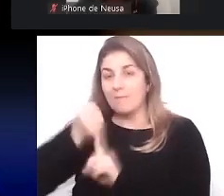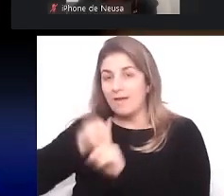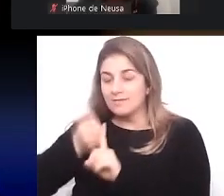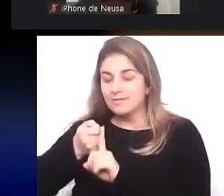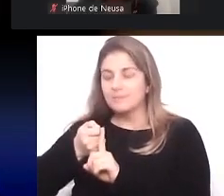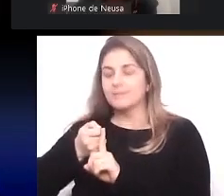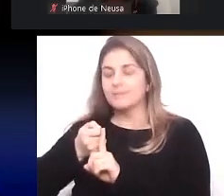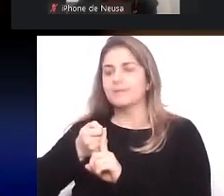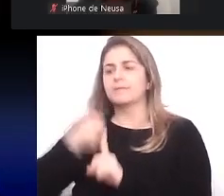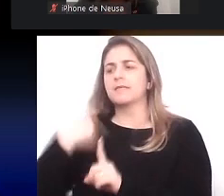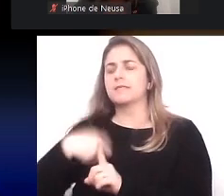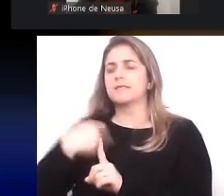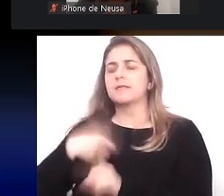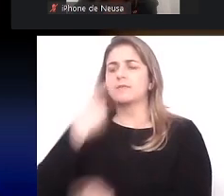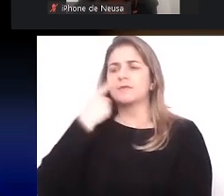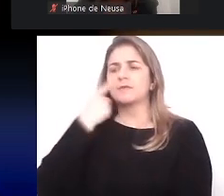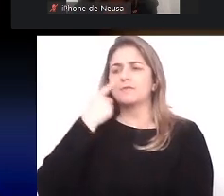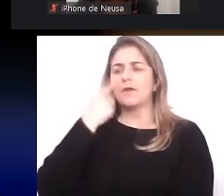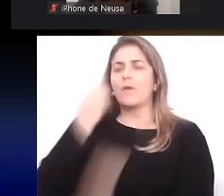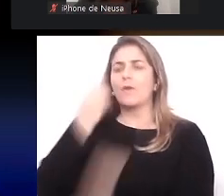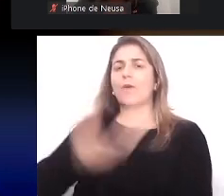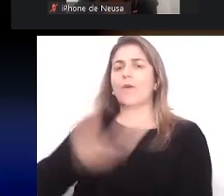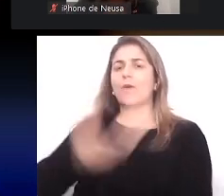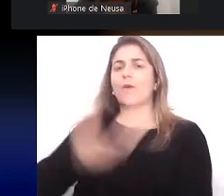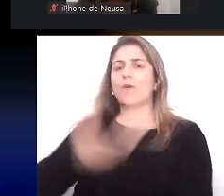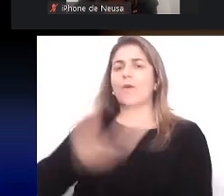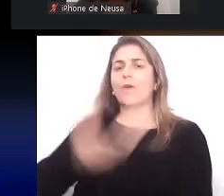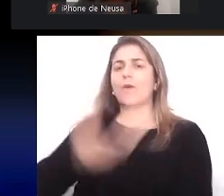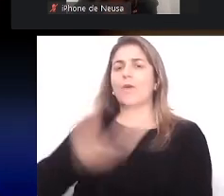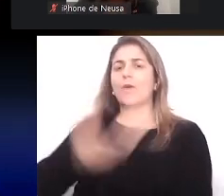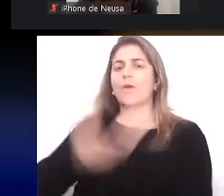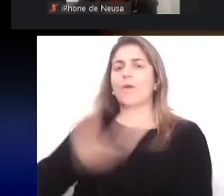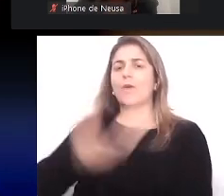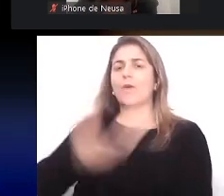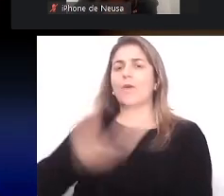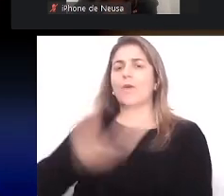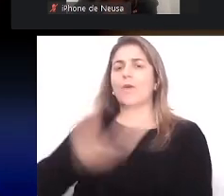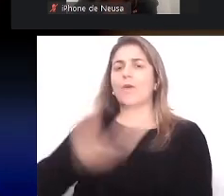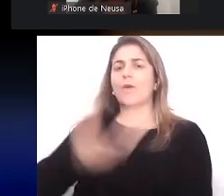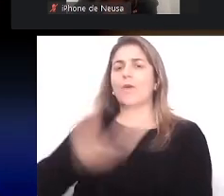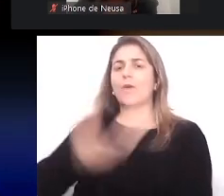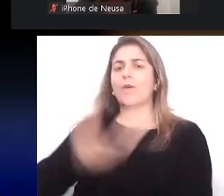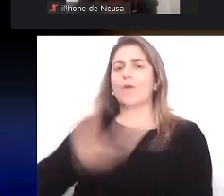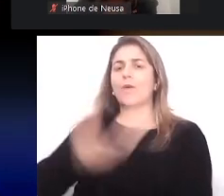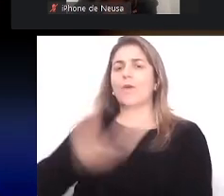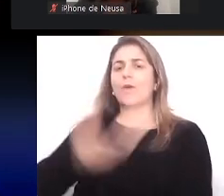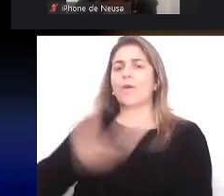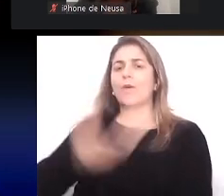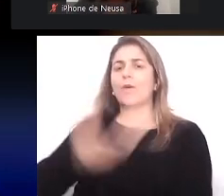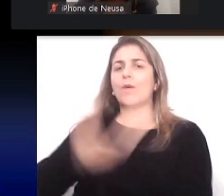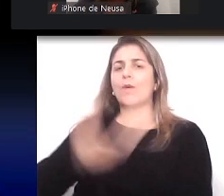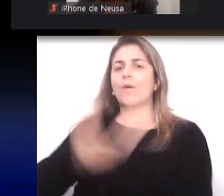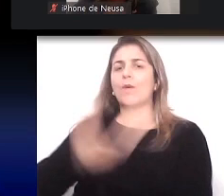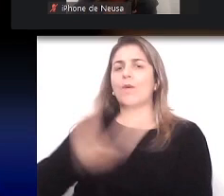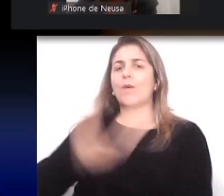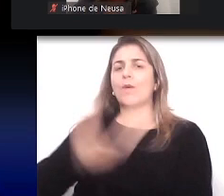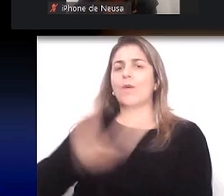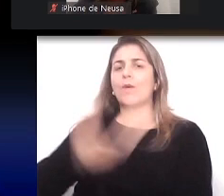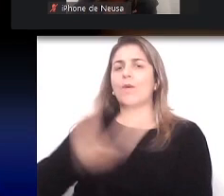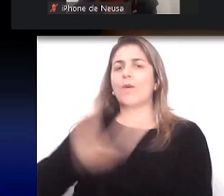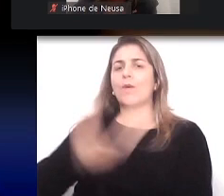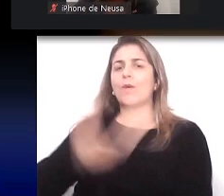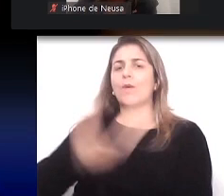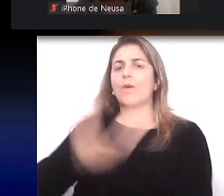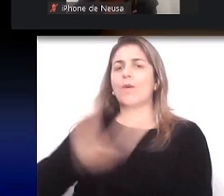a atitudes concretas, proativas, instrumentalizadoras. Mas para que bem